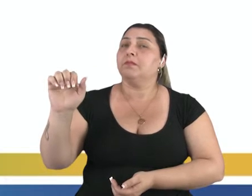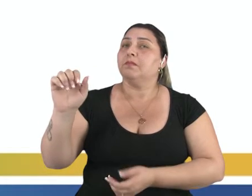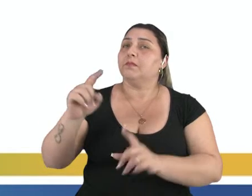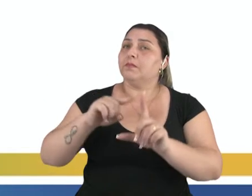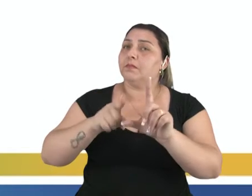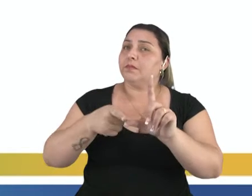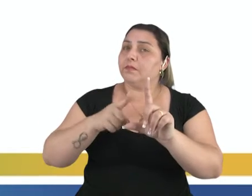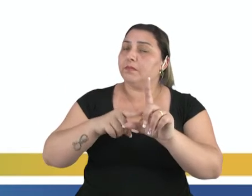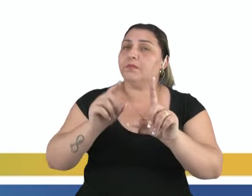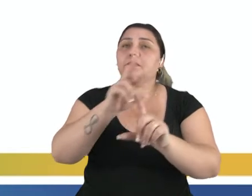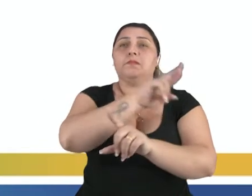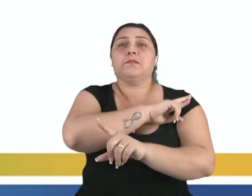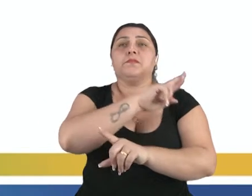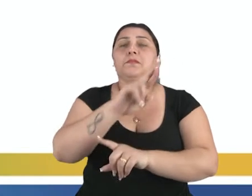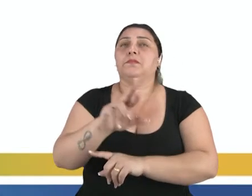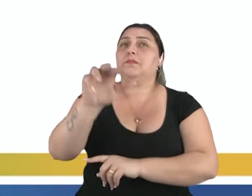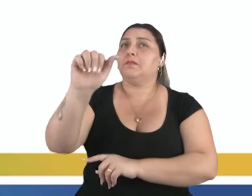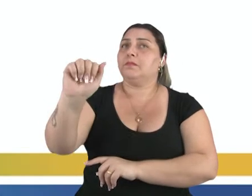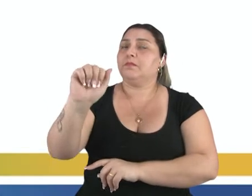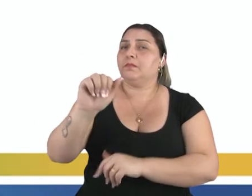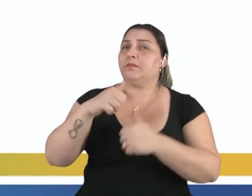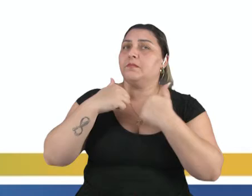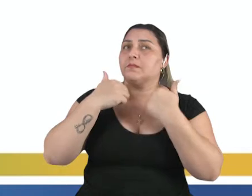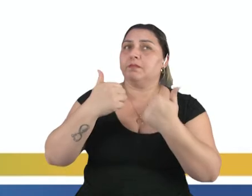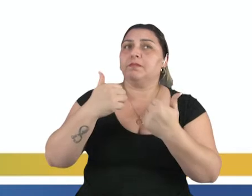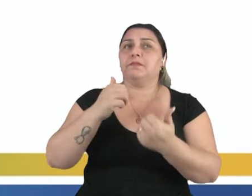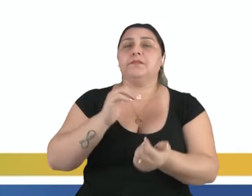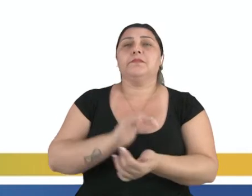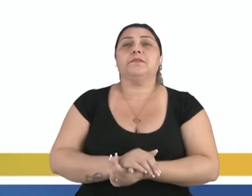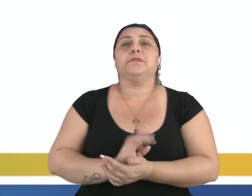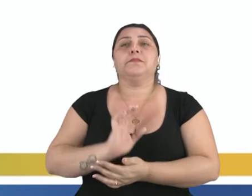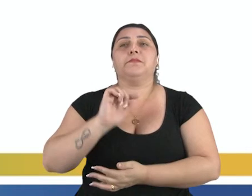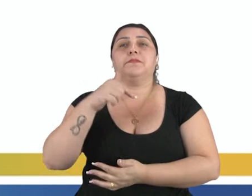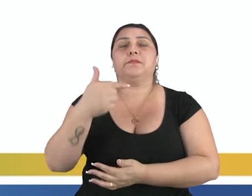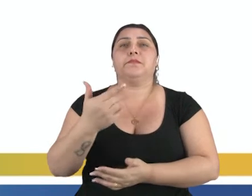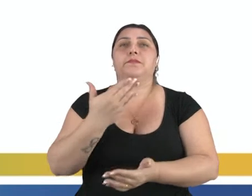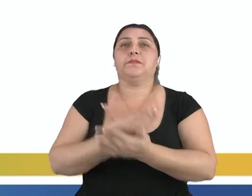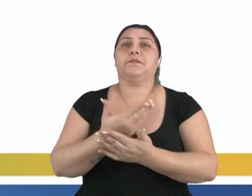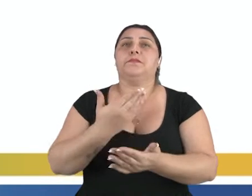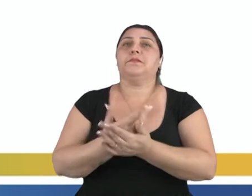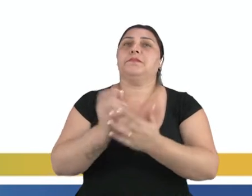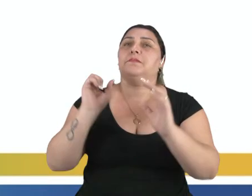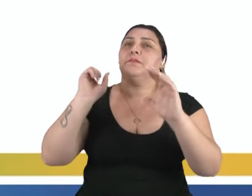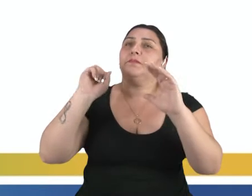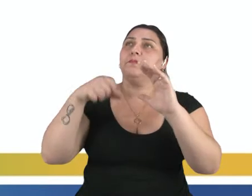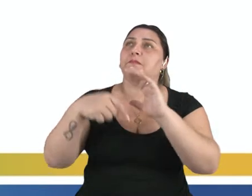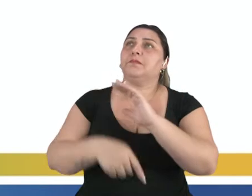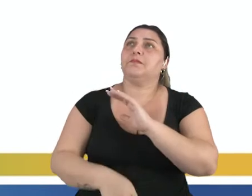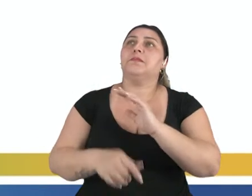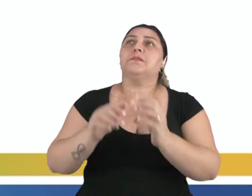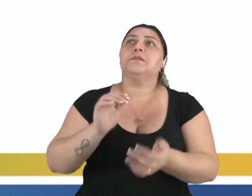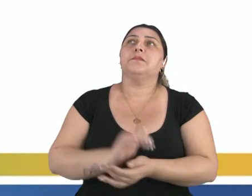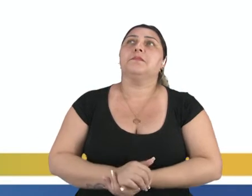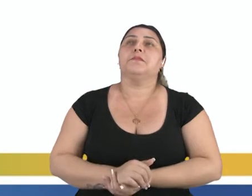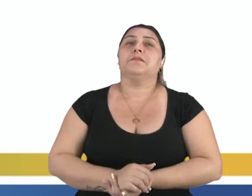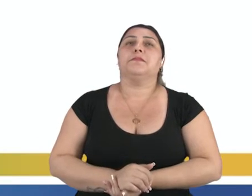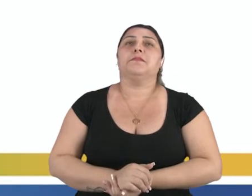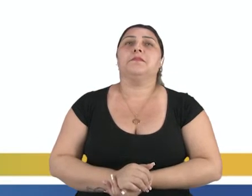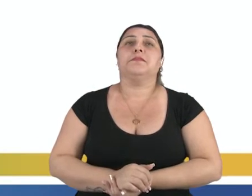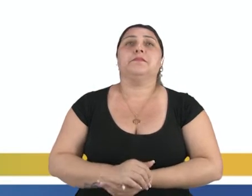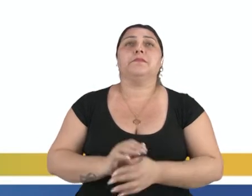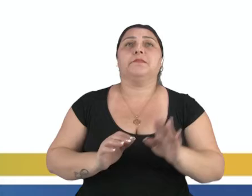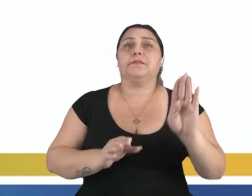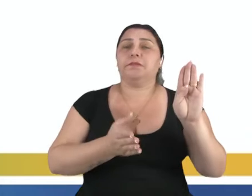Um outro estudo mais aprofundado é em relação ao coeficiente b. Ele indica o coeficiente